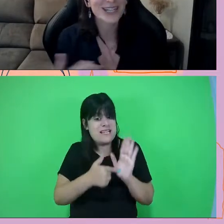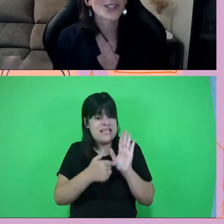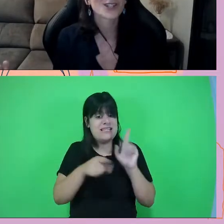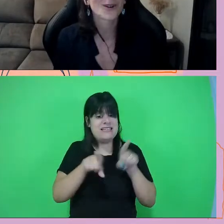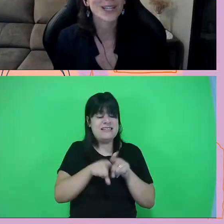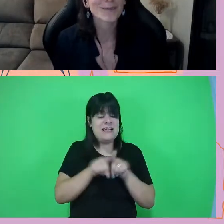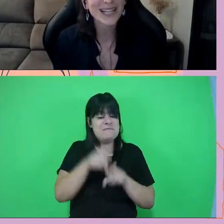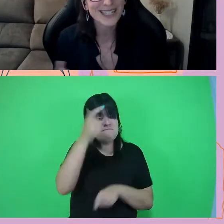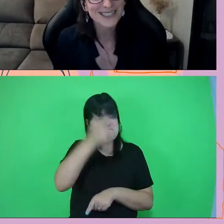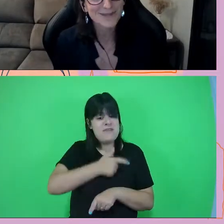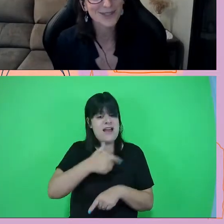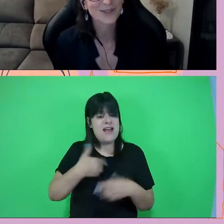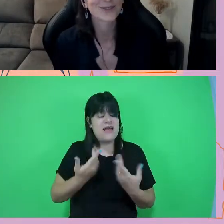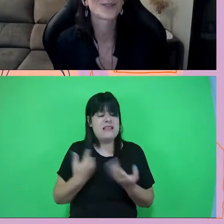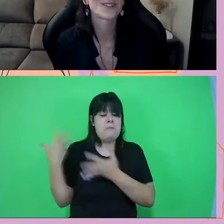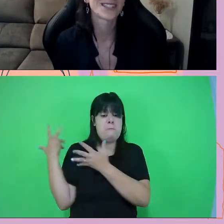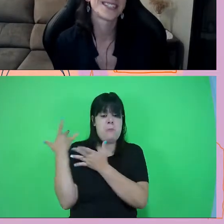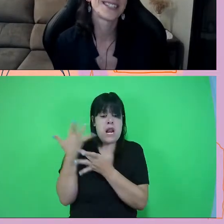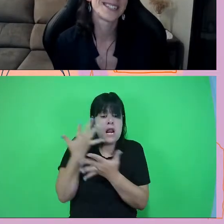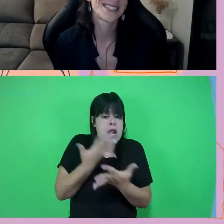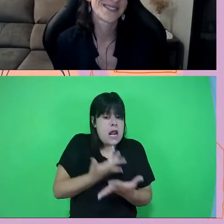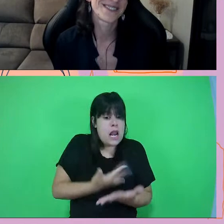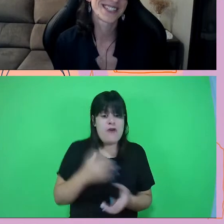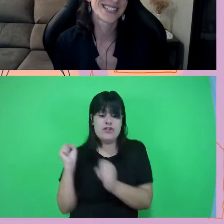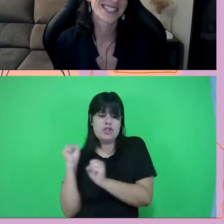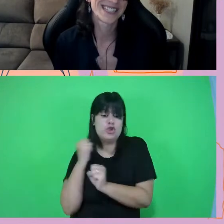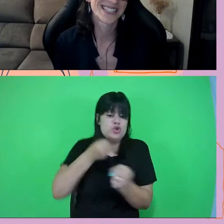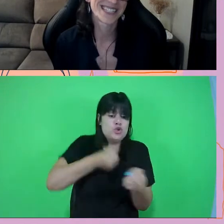sua trajetória belíssima no judô.